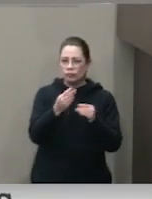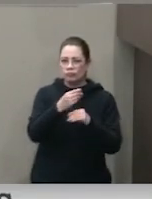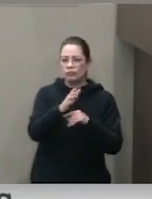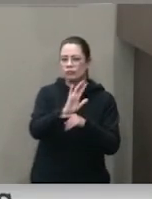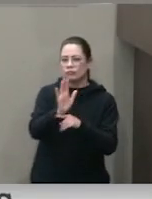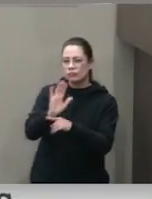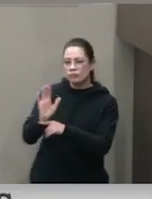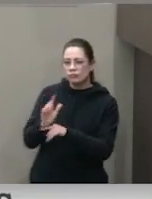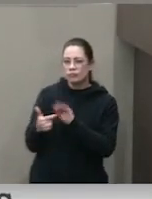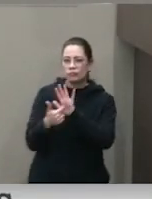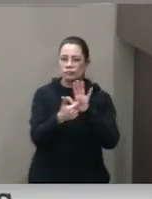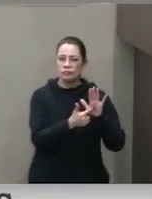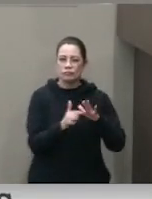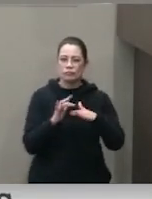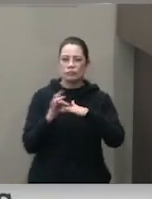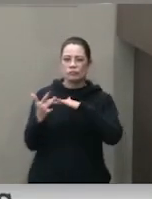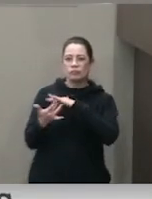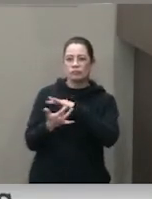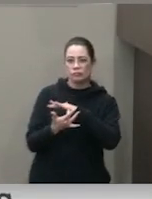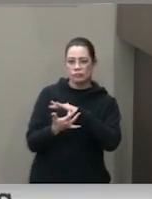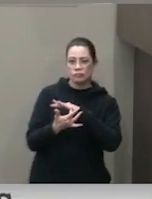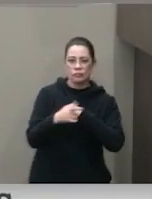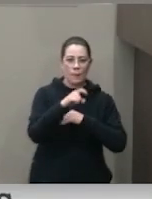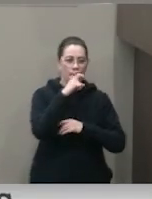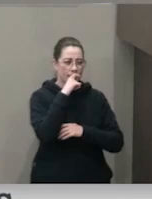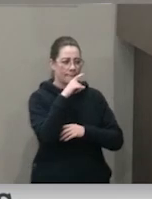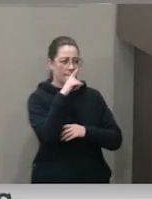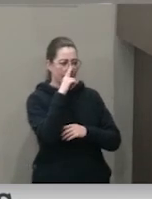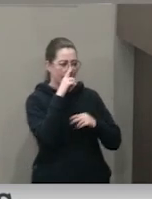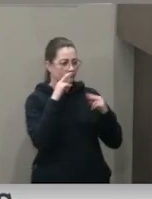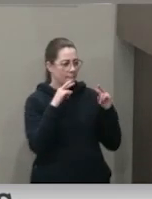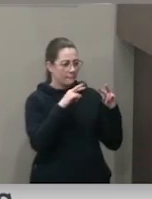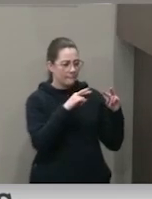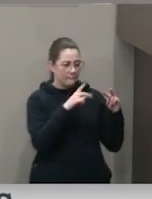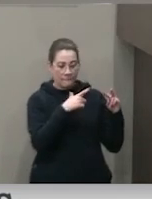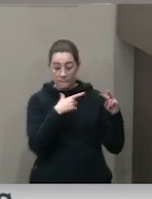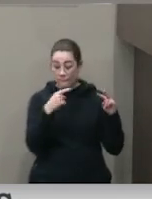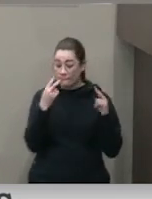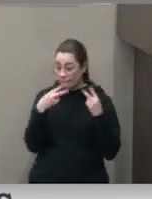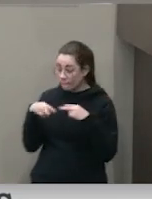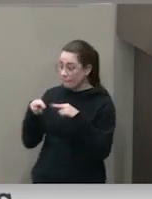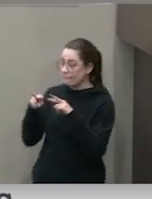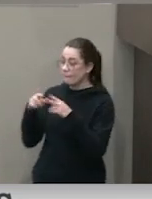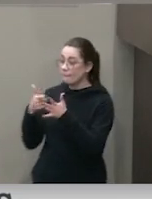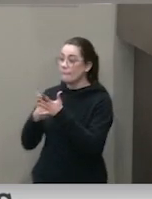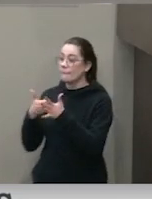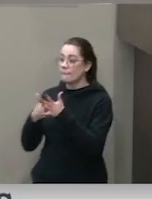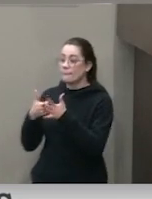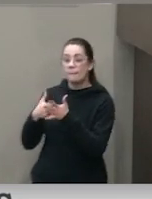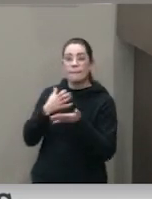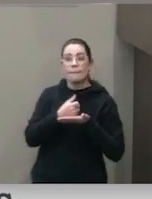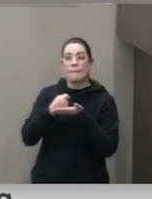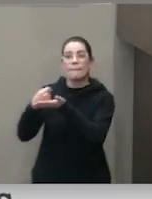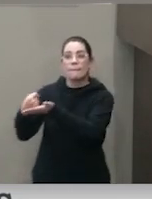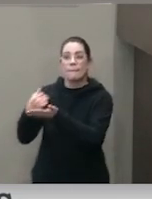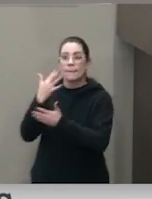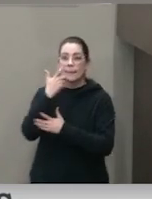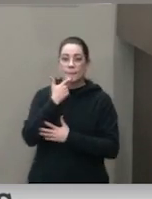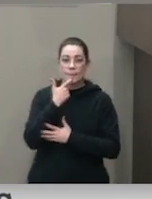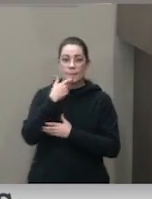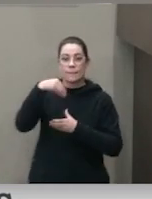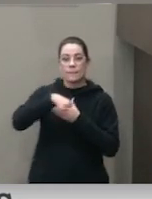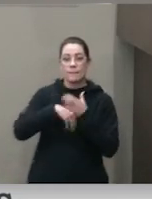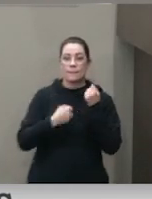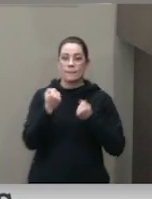nas redes sociais que basta o pai e uma mãe olhar para o lado, está lá o sequestrador tentando arrastar a criança para dentro do veículo e